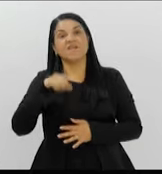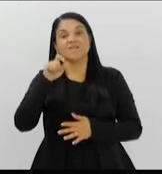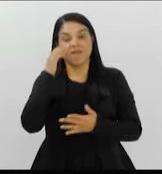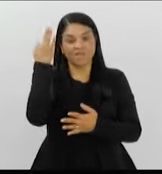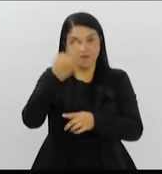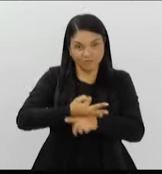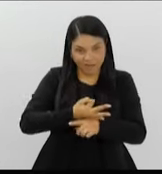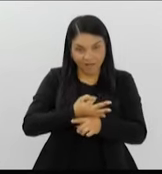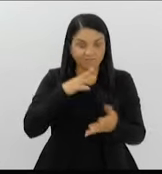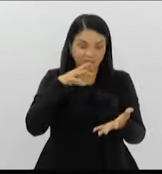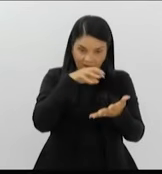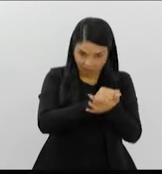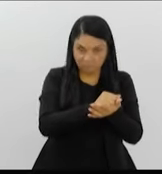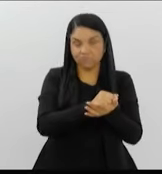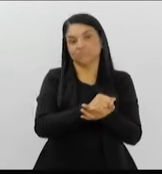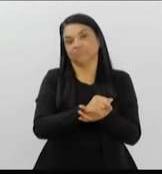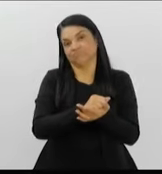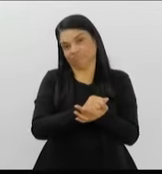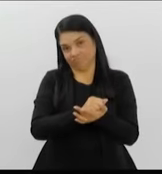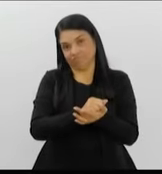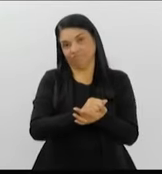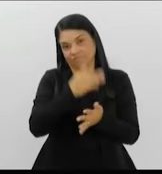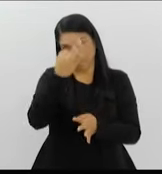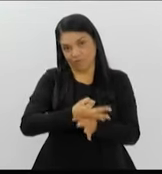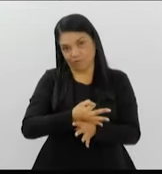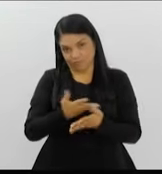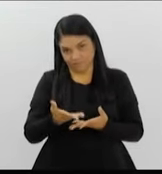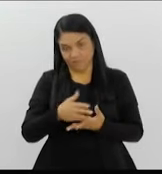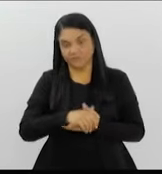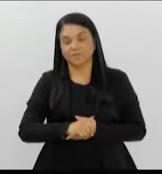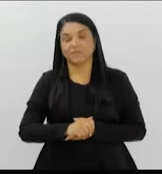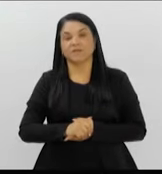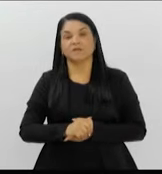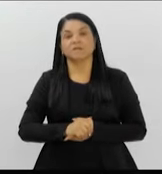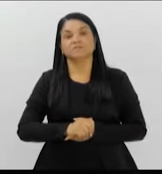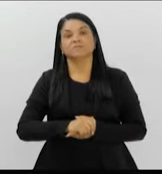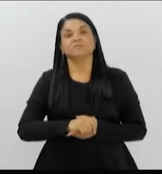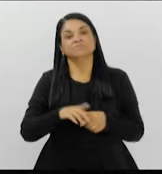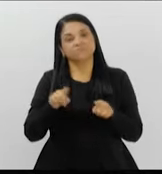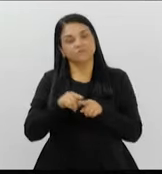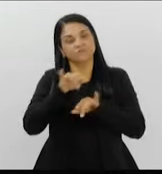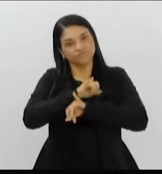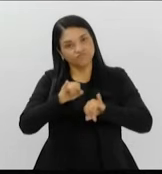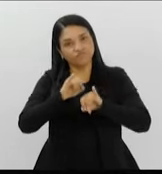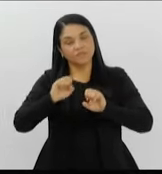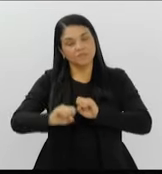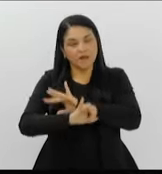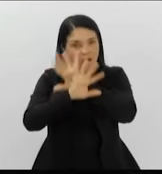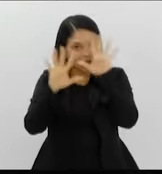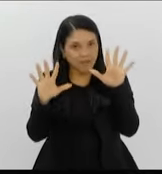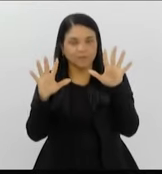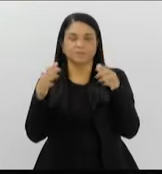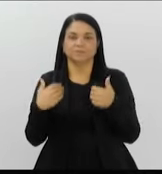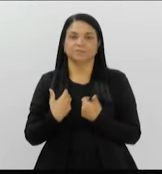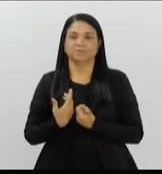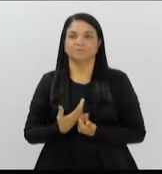registrada a falta. Então, fiz questão também de fazer esse esclarecimento.